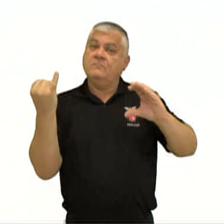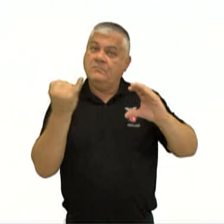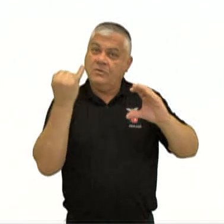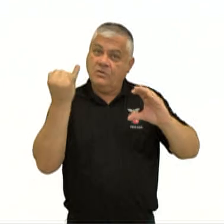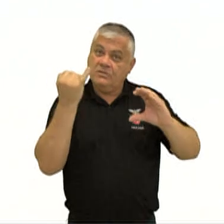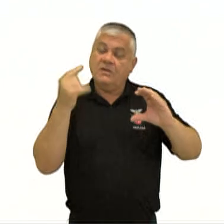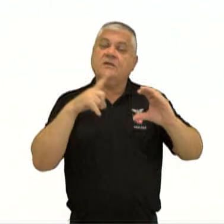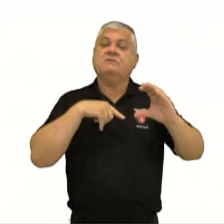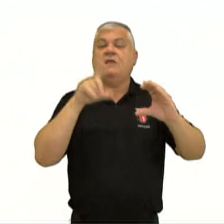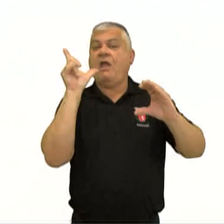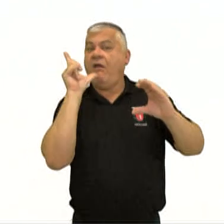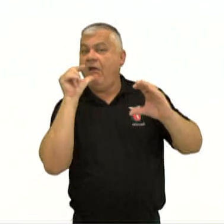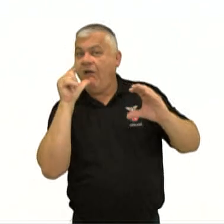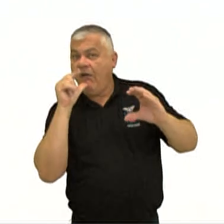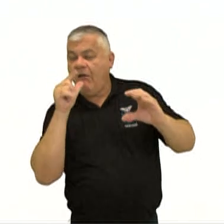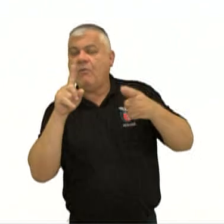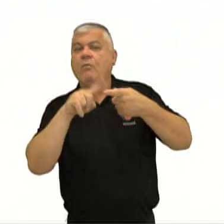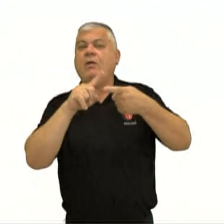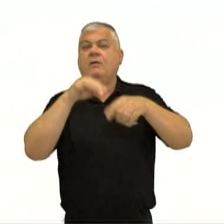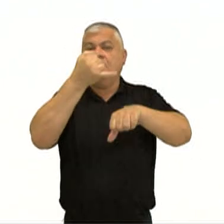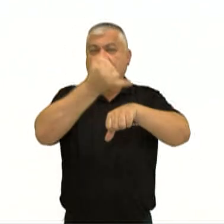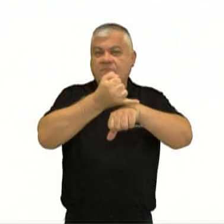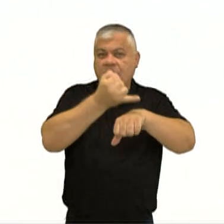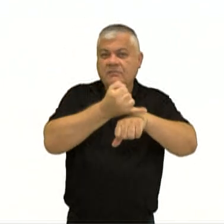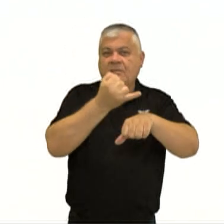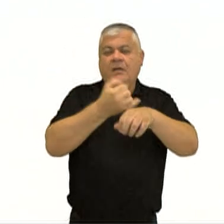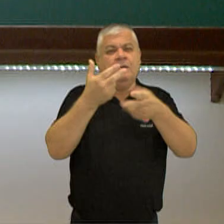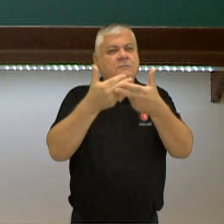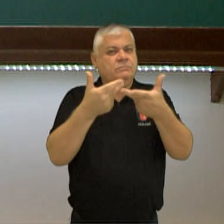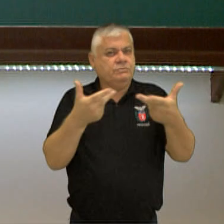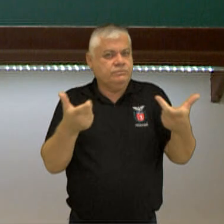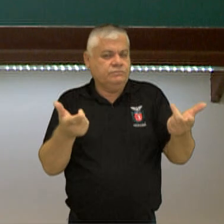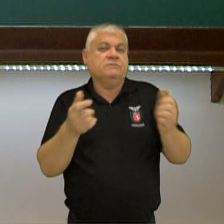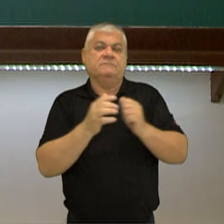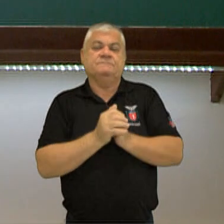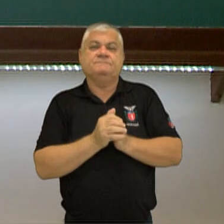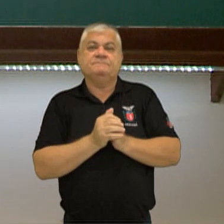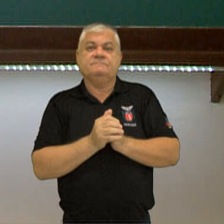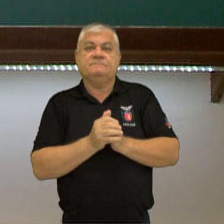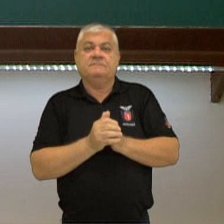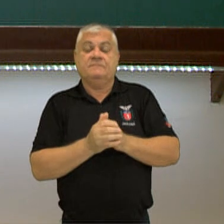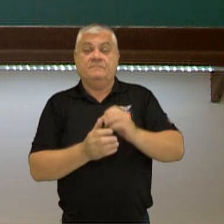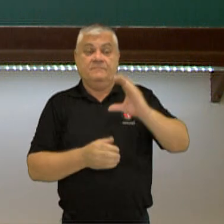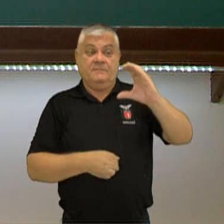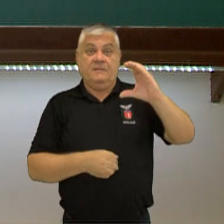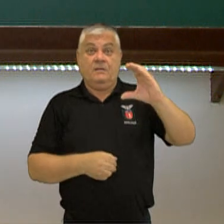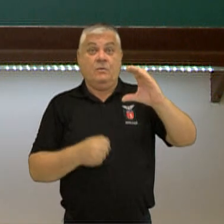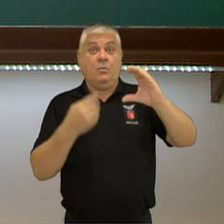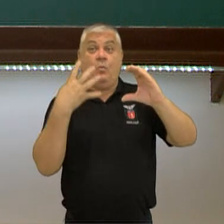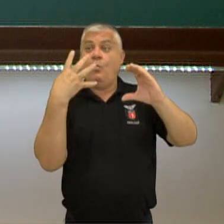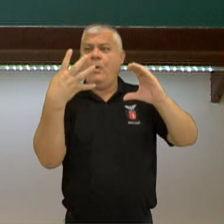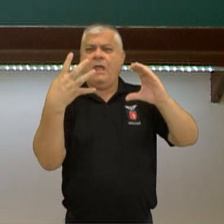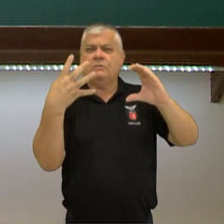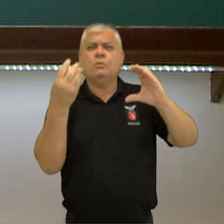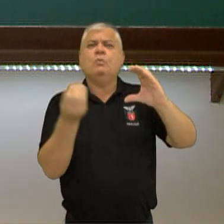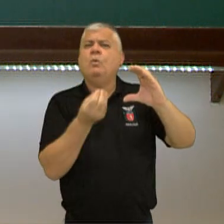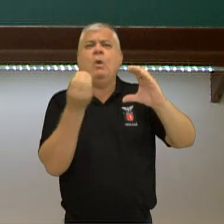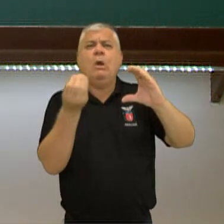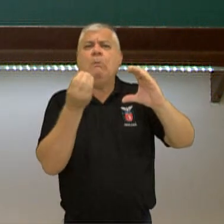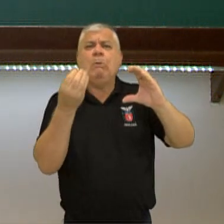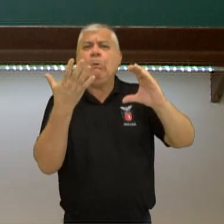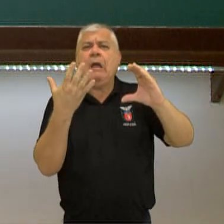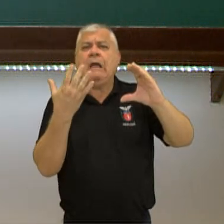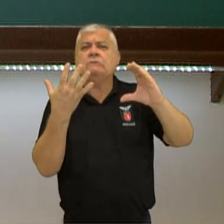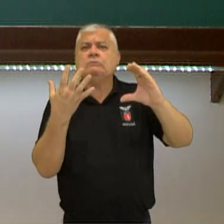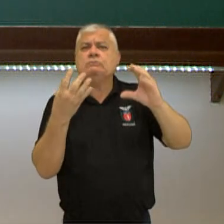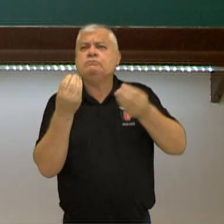entre hidrogênio e não metal, tá bem? Agora, o carbono pode fazer 4 ligações, mas de que maneira ele faz essas